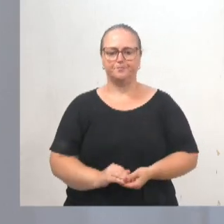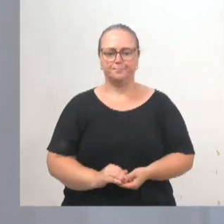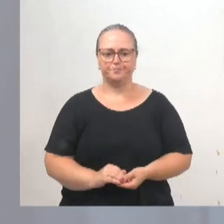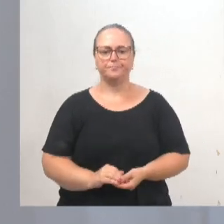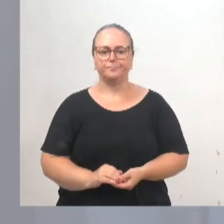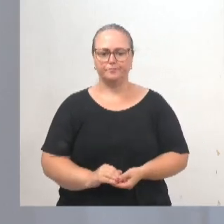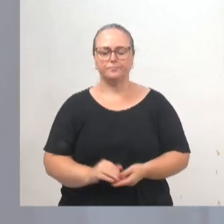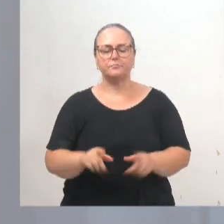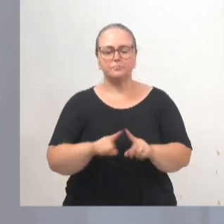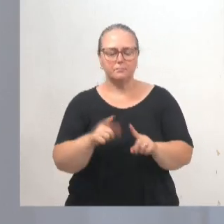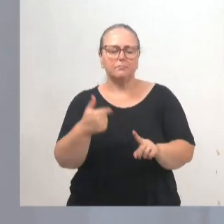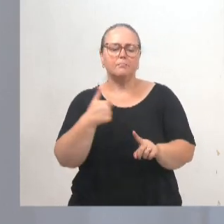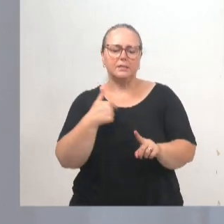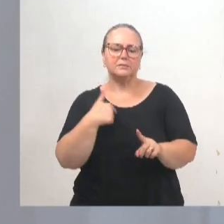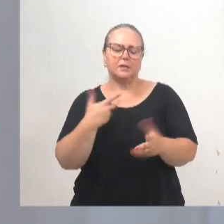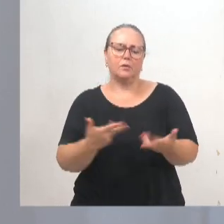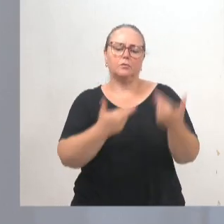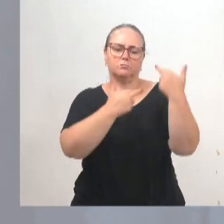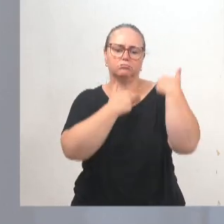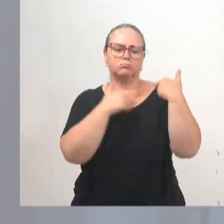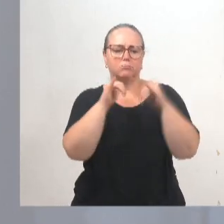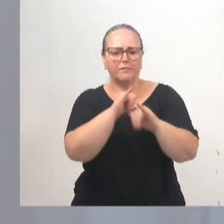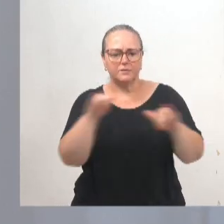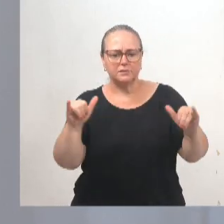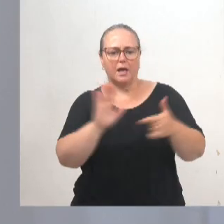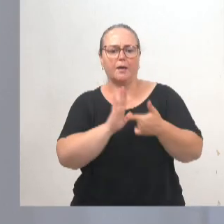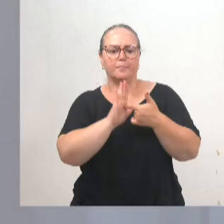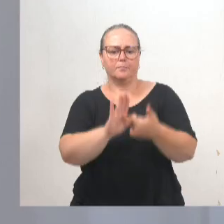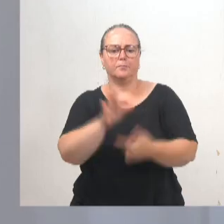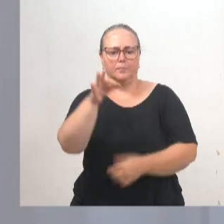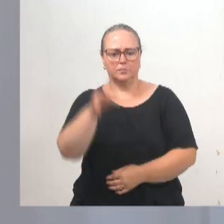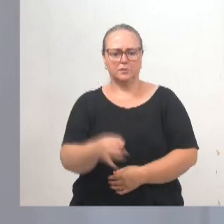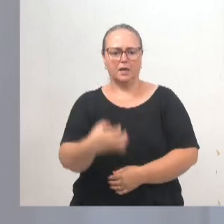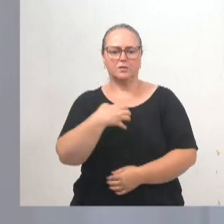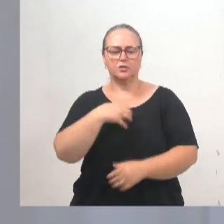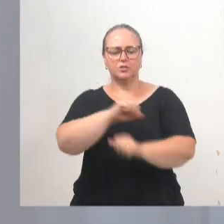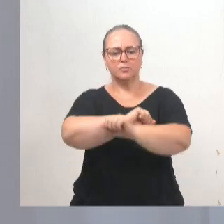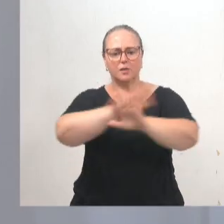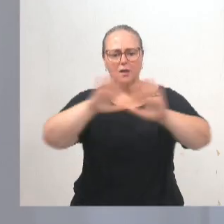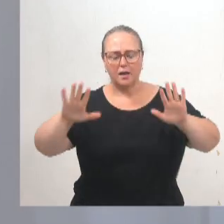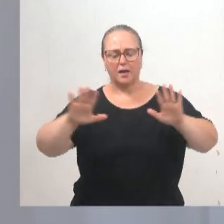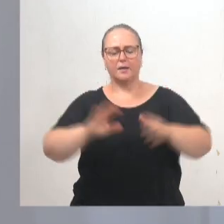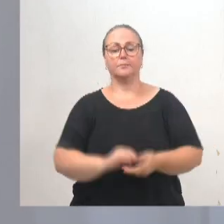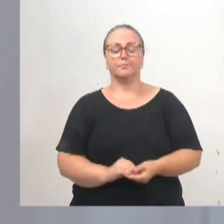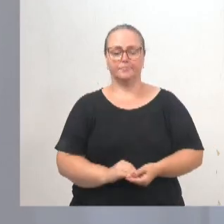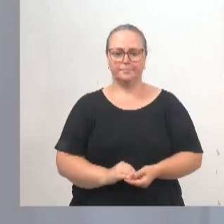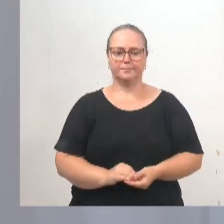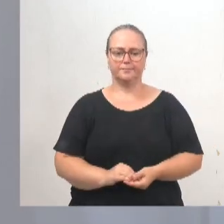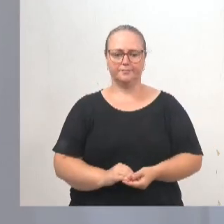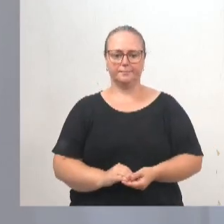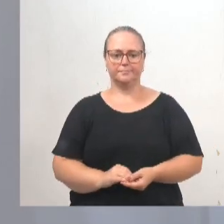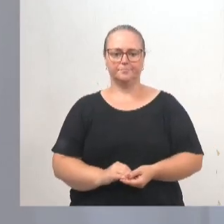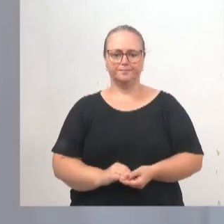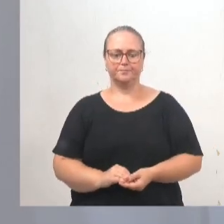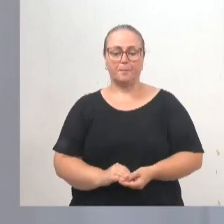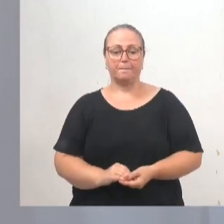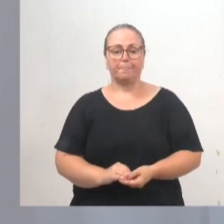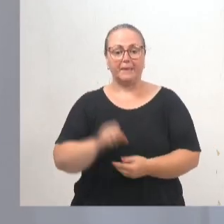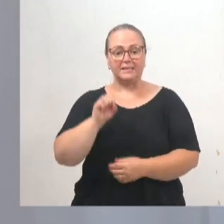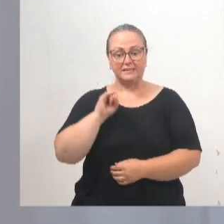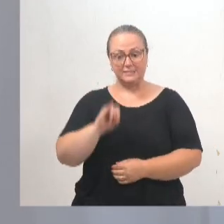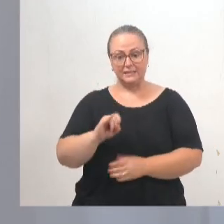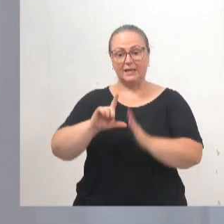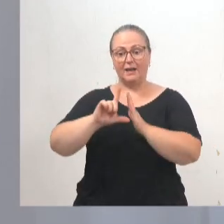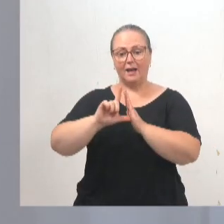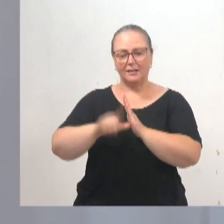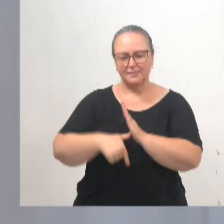é trazer os fatos e trazer os dados mais concretos possíveis de maneira transparente para demonstrar. E podem ter certeza, se houvesse algum atraso, se houvesse